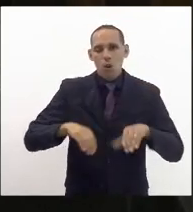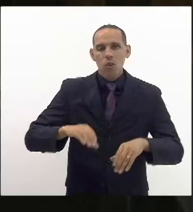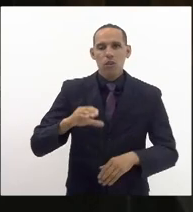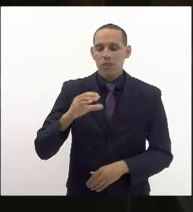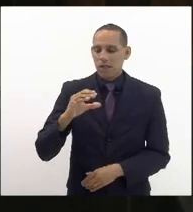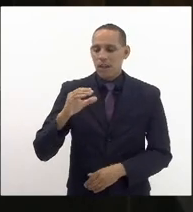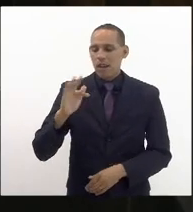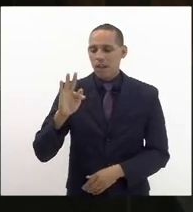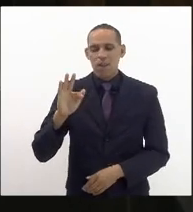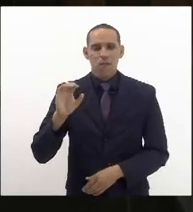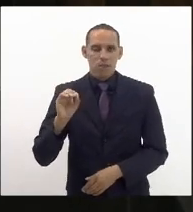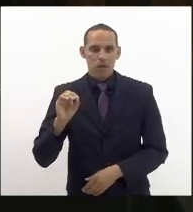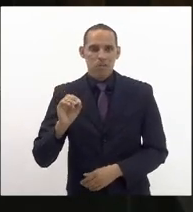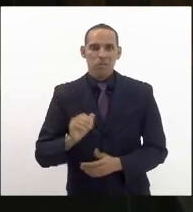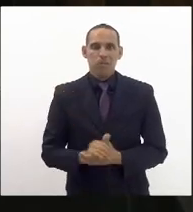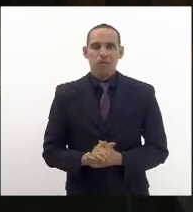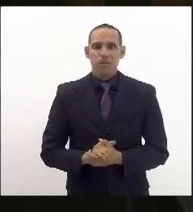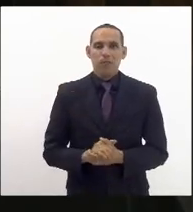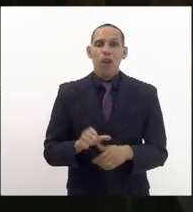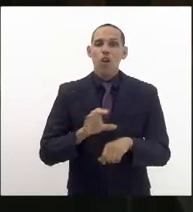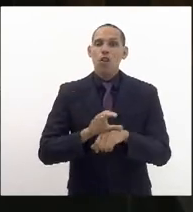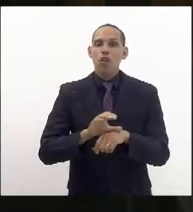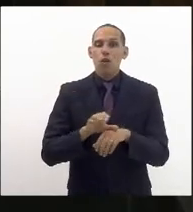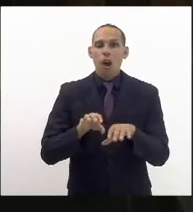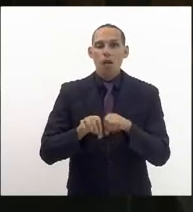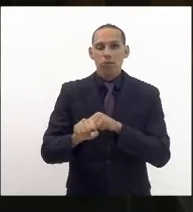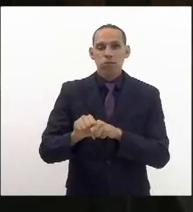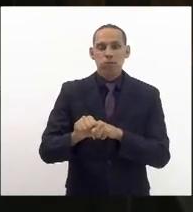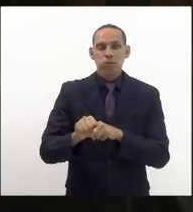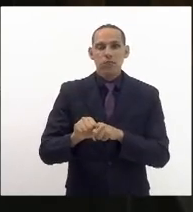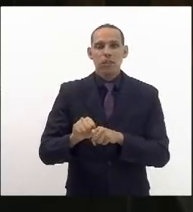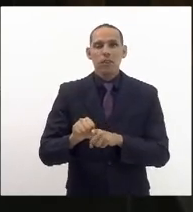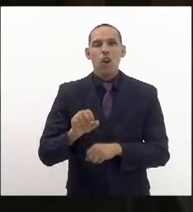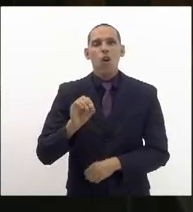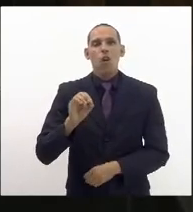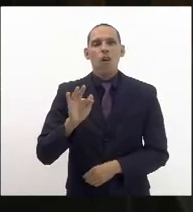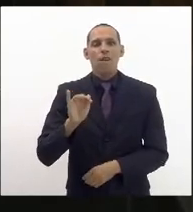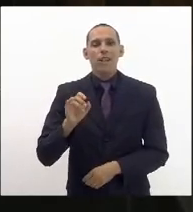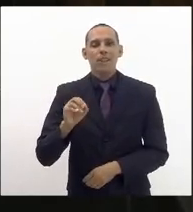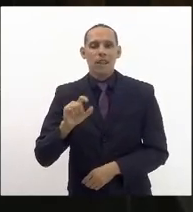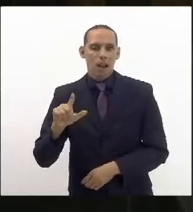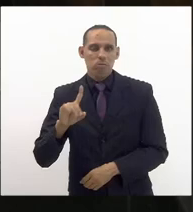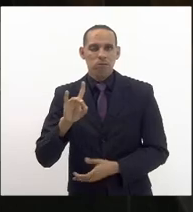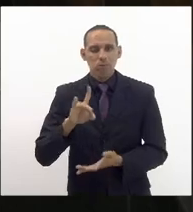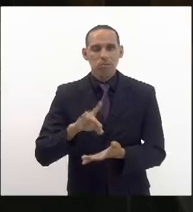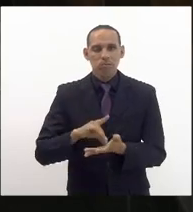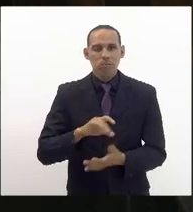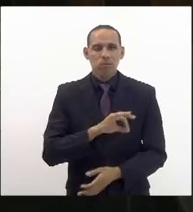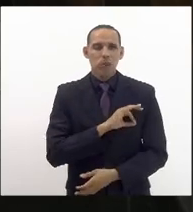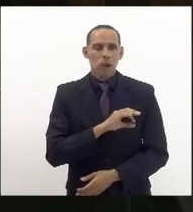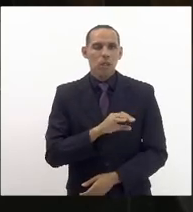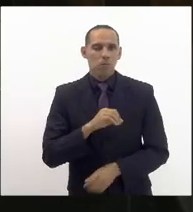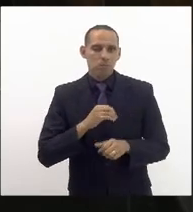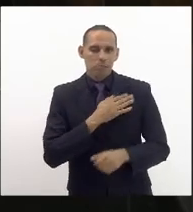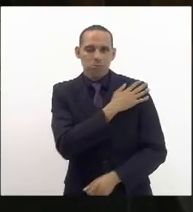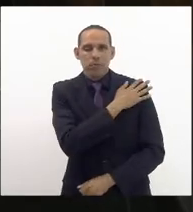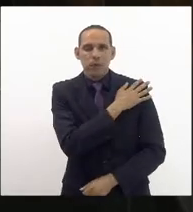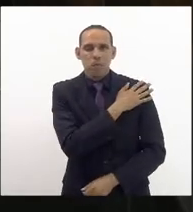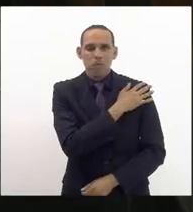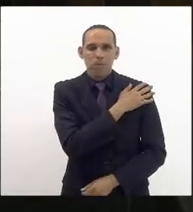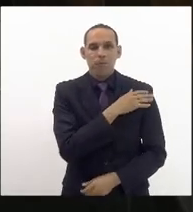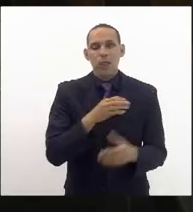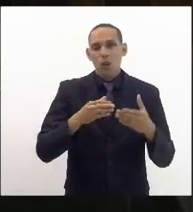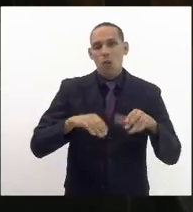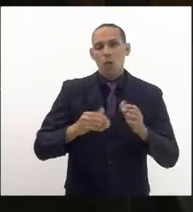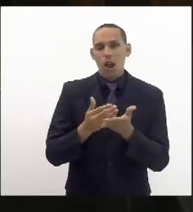CFO, para o curso de formação de oficiais da Polícia Militar. O concurso foi aberto com o número de vagas,